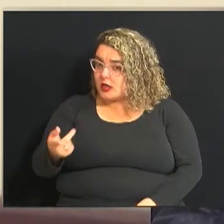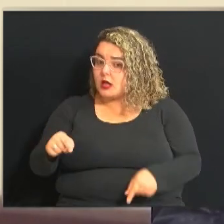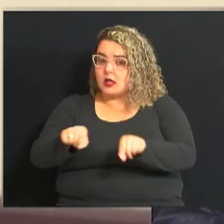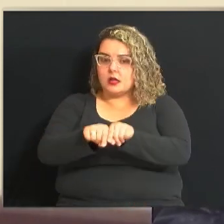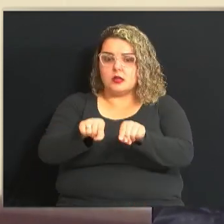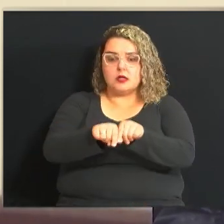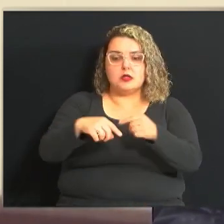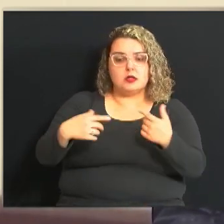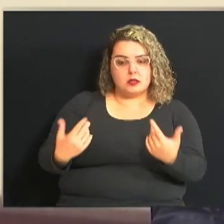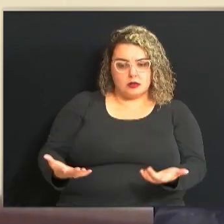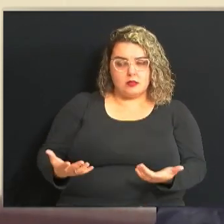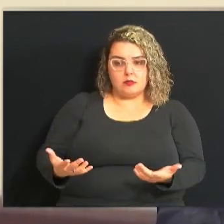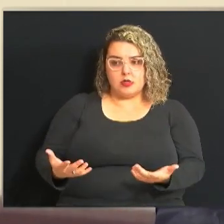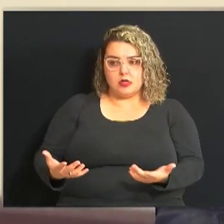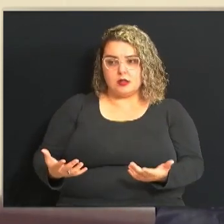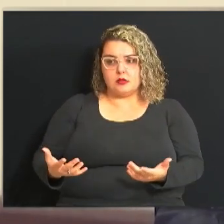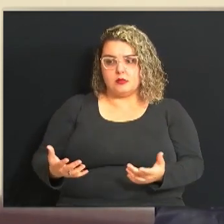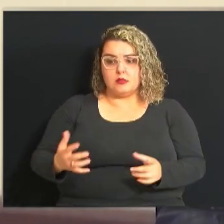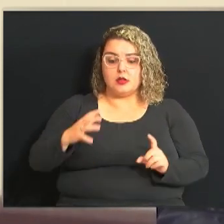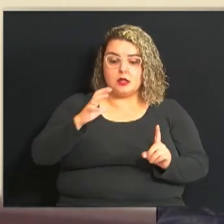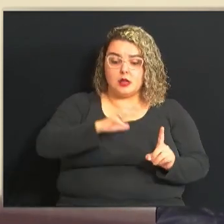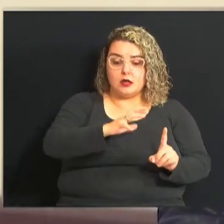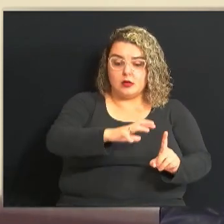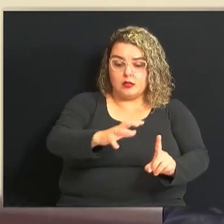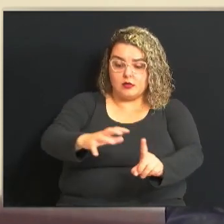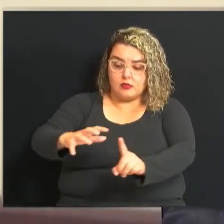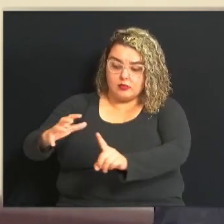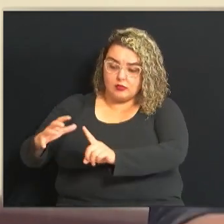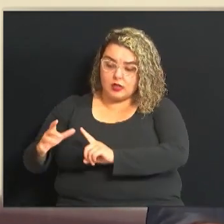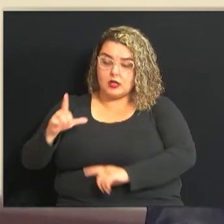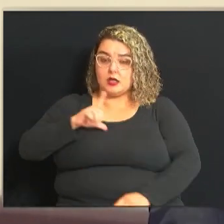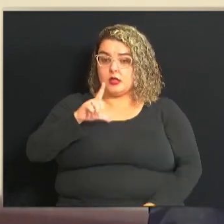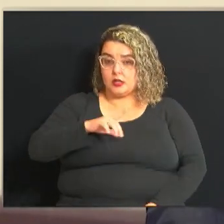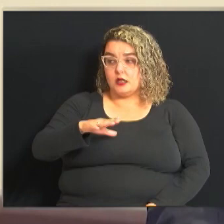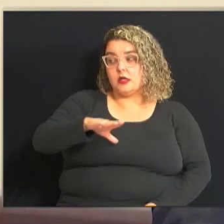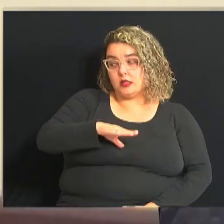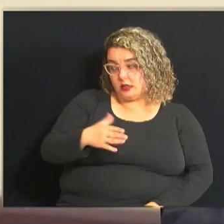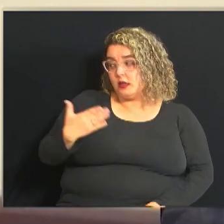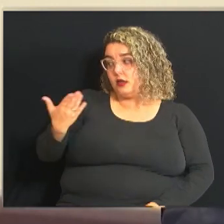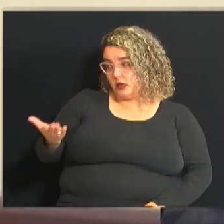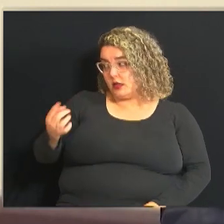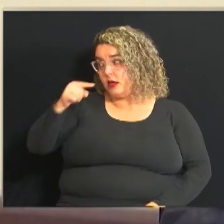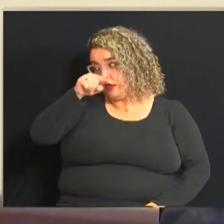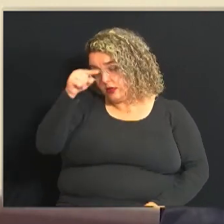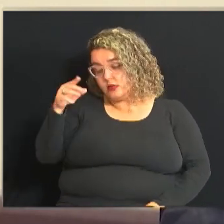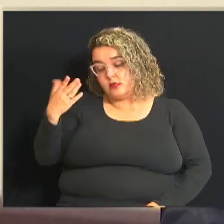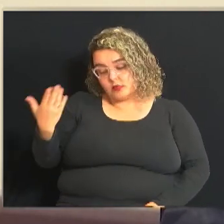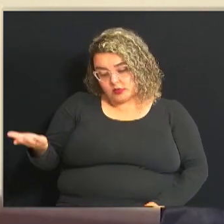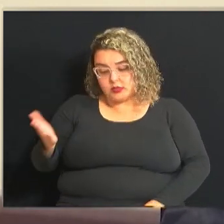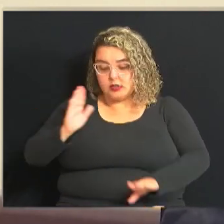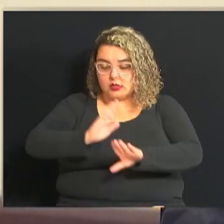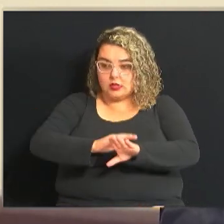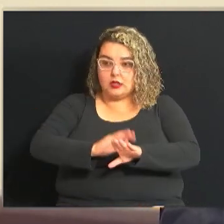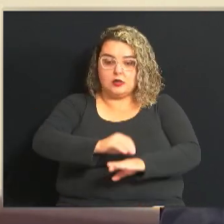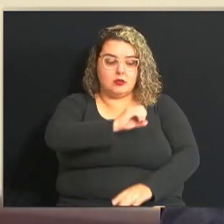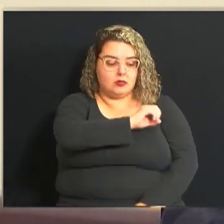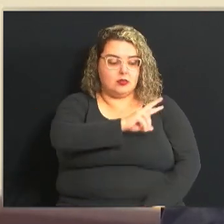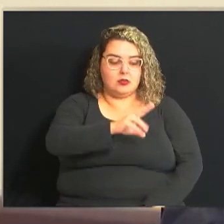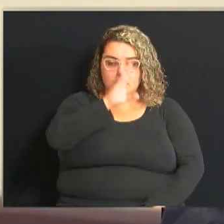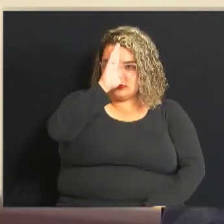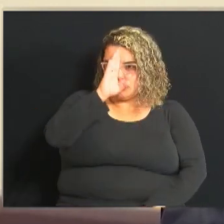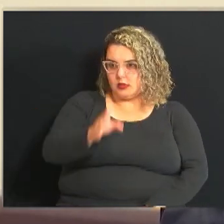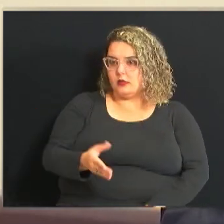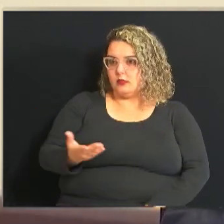pela interferência que ela tem com a cidade, Otto? Você que atua muito aí nas regiões aí do Ouro Verde,